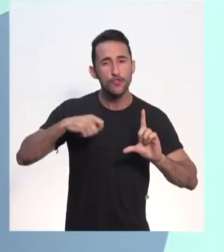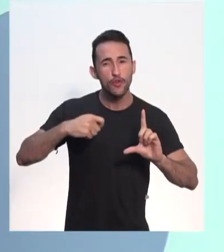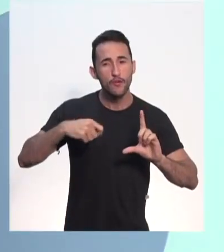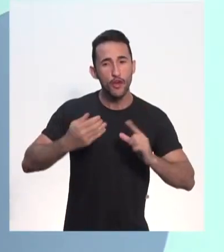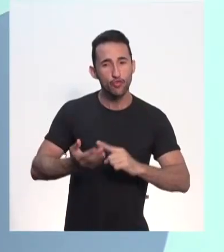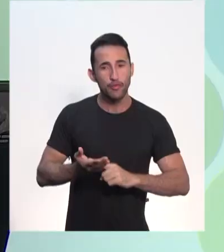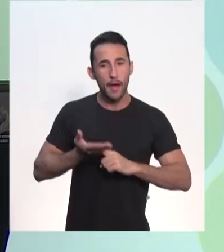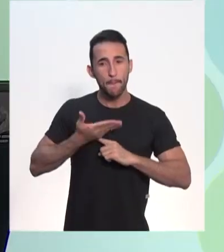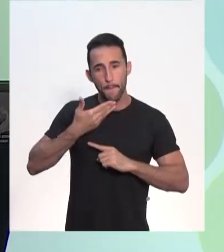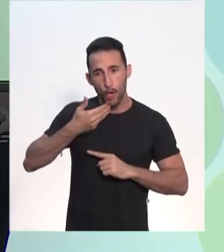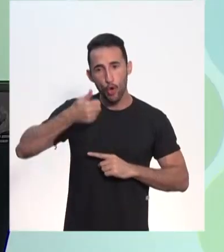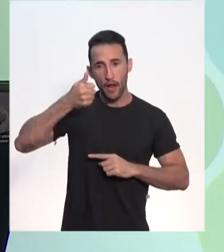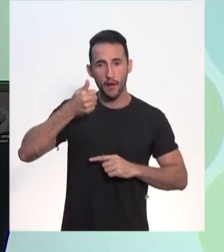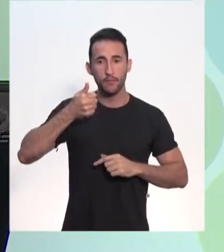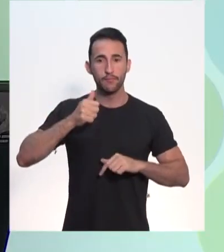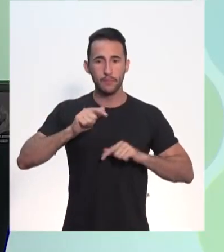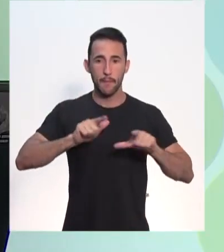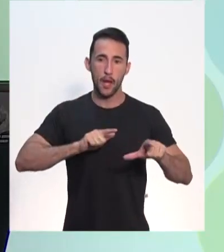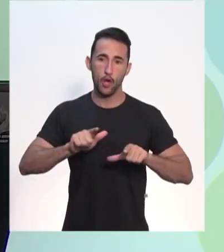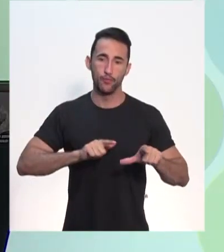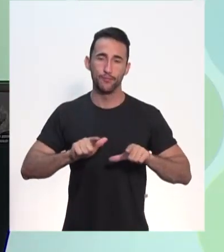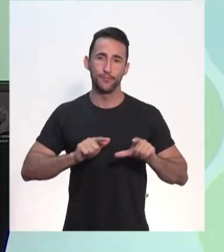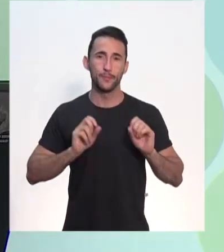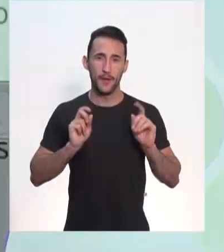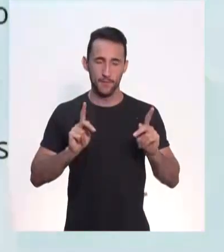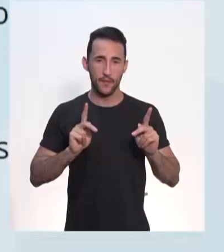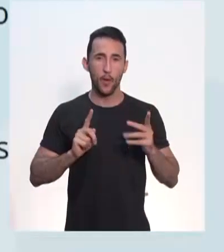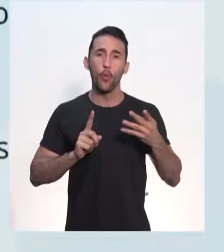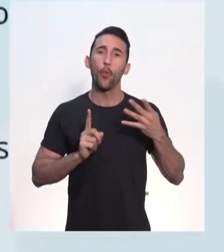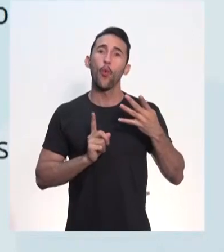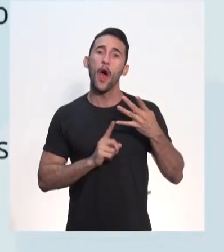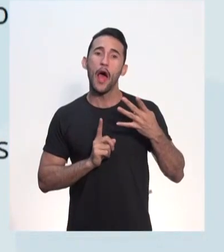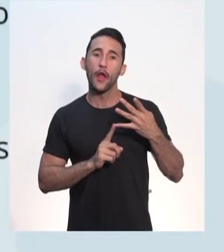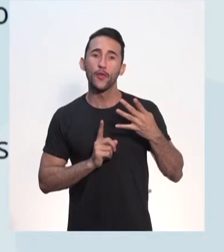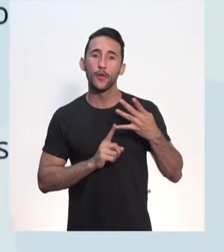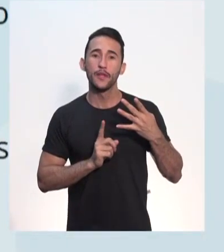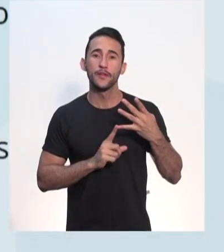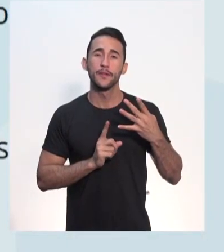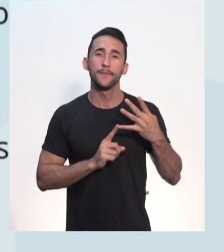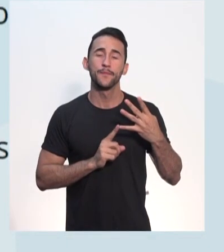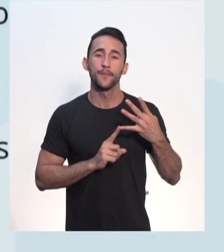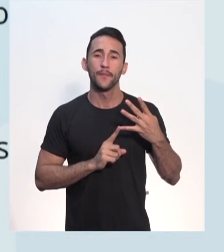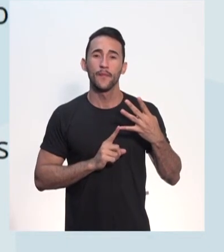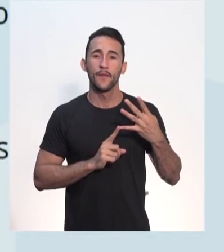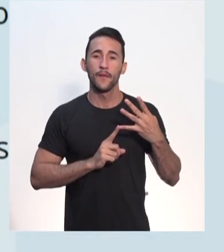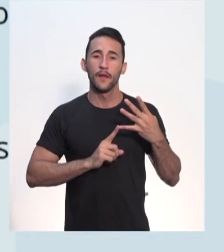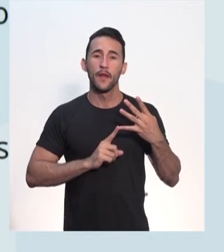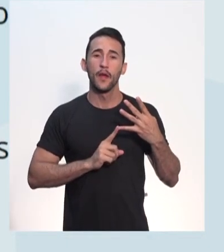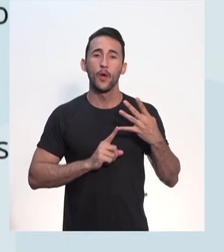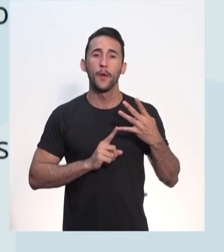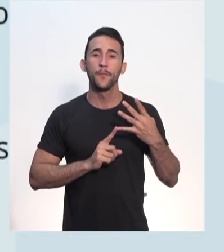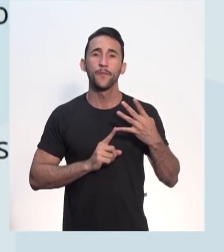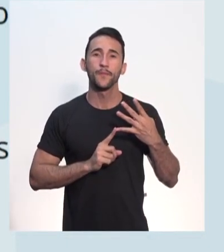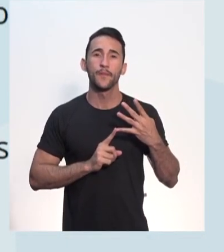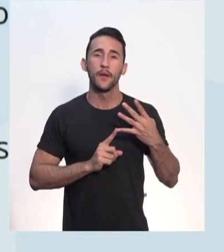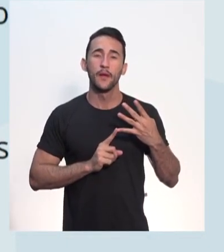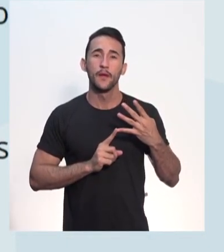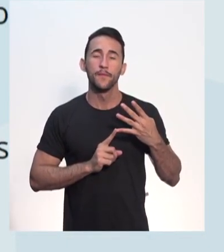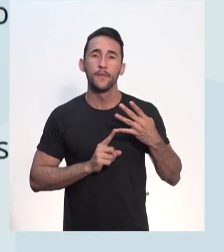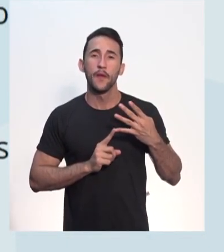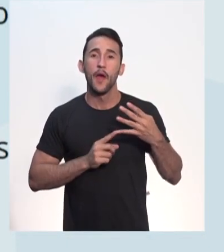Citem, ele disponibilizou para a gente aqui, e a gente vai passar para vocês darem uma olhada, mas nessa perspectiva de